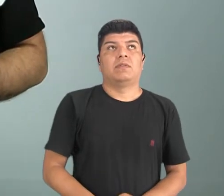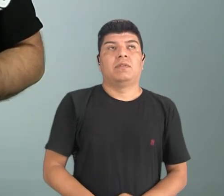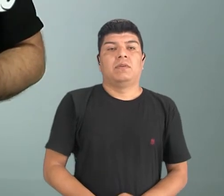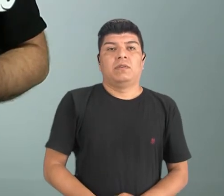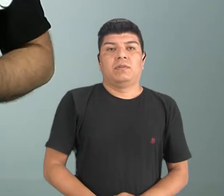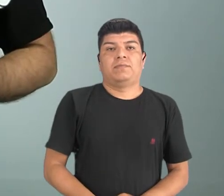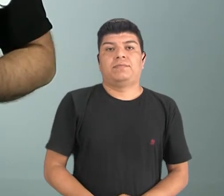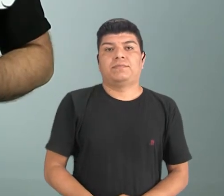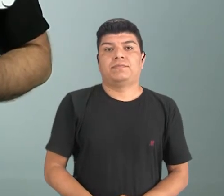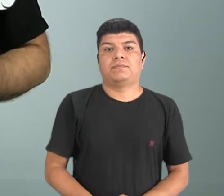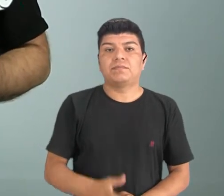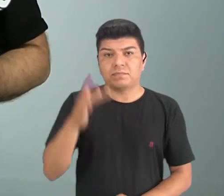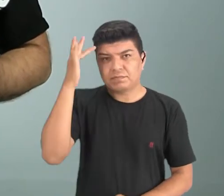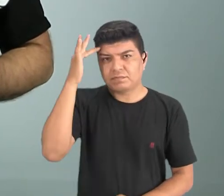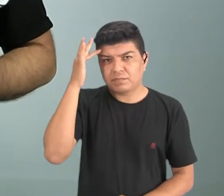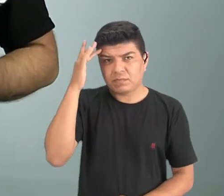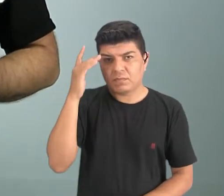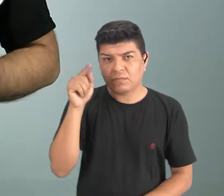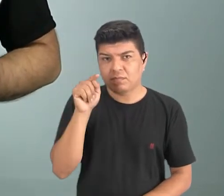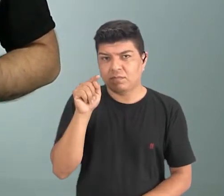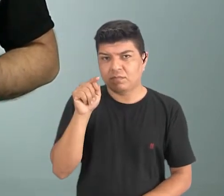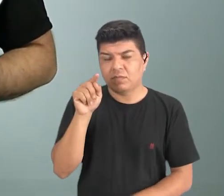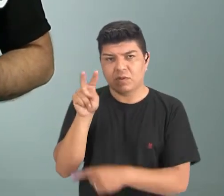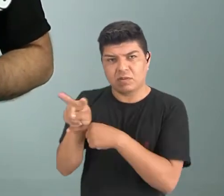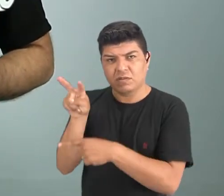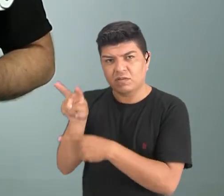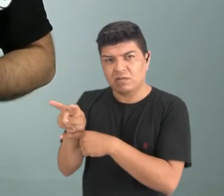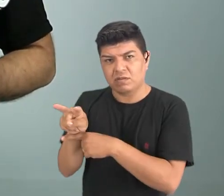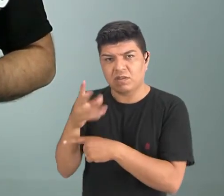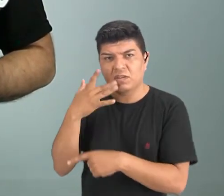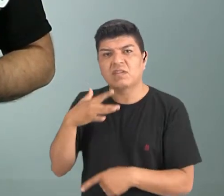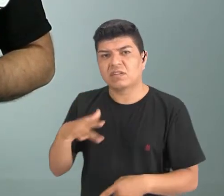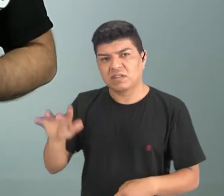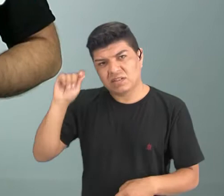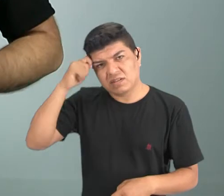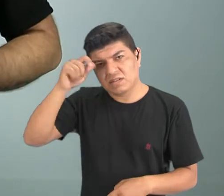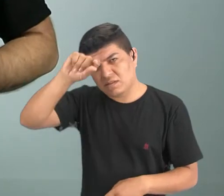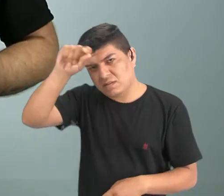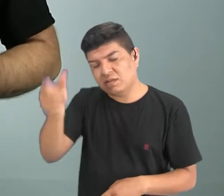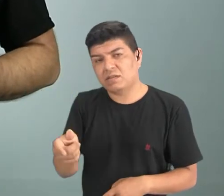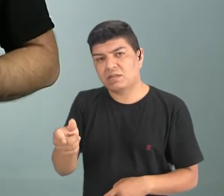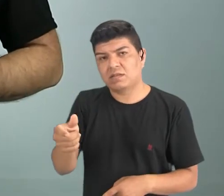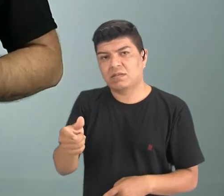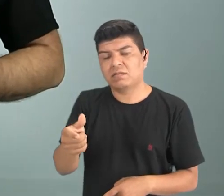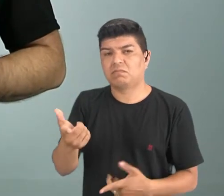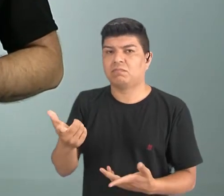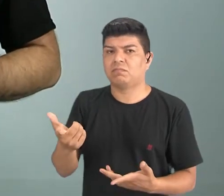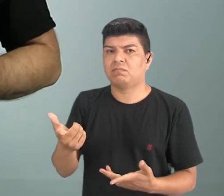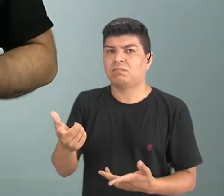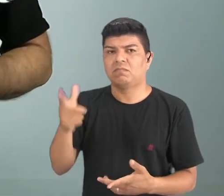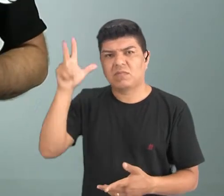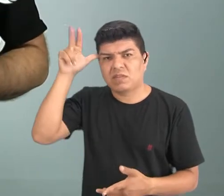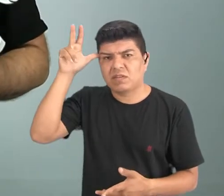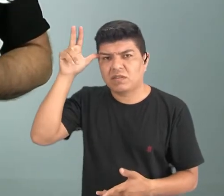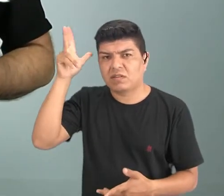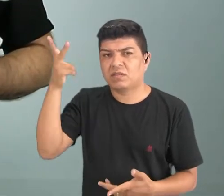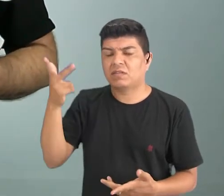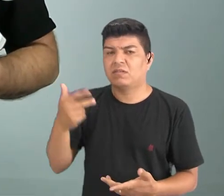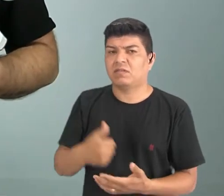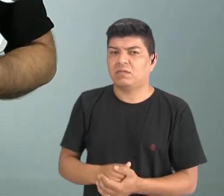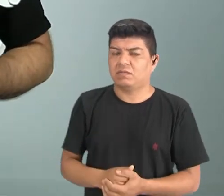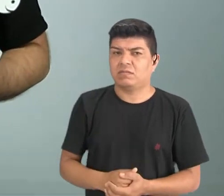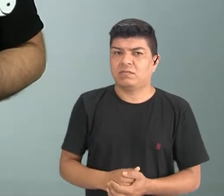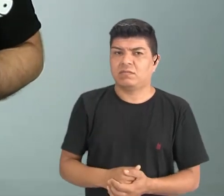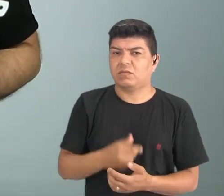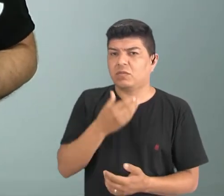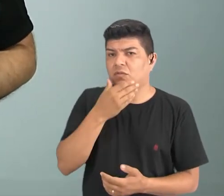Você acha que ele deveria estar cuidando de cavalos? Os filhos dos donos lá, os filhos do coronel, os filhos